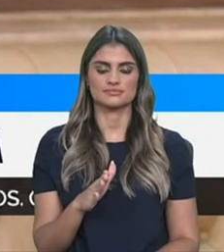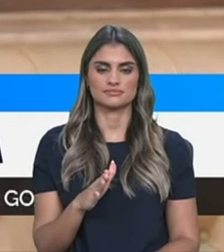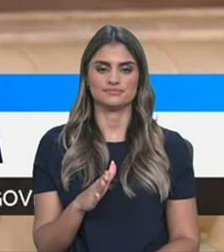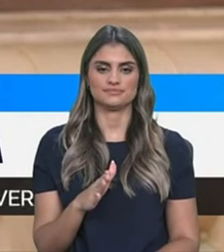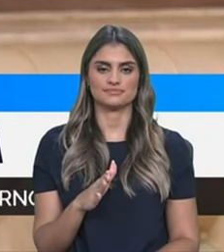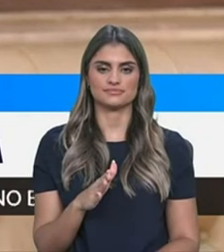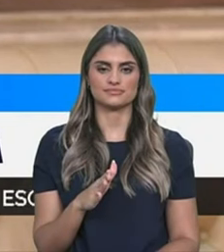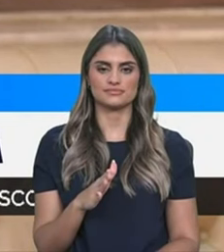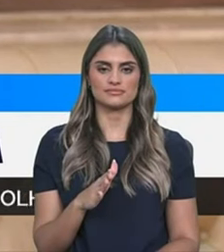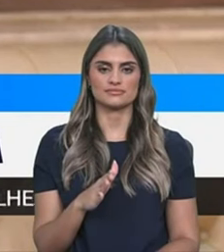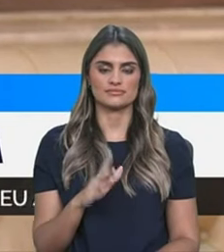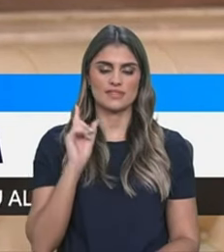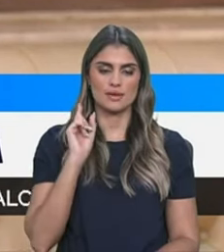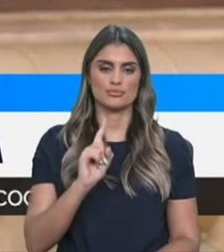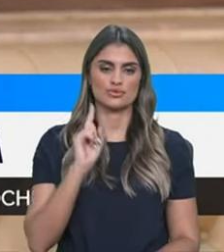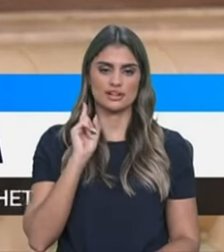e importante da análise que fazemos